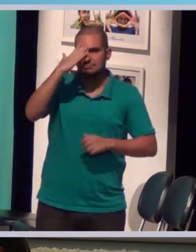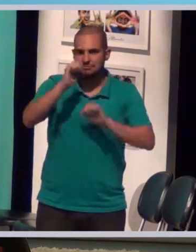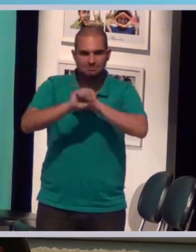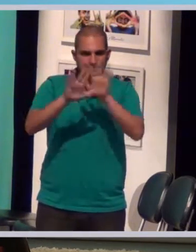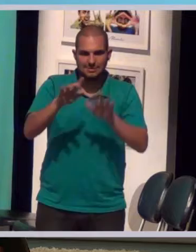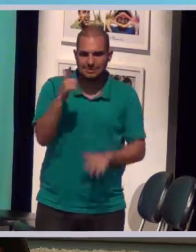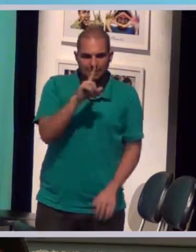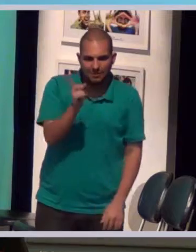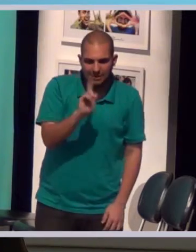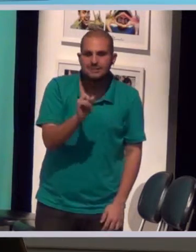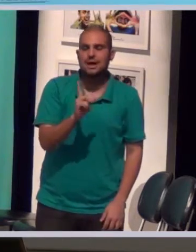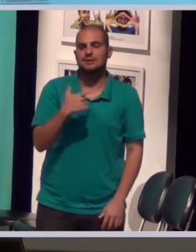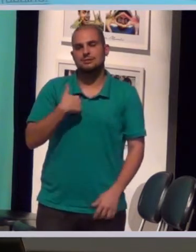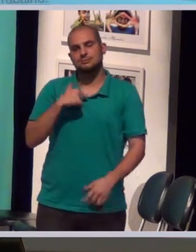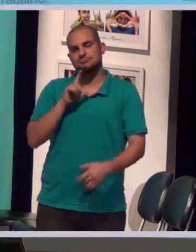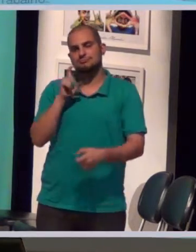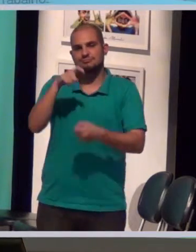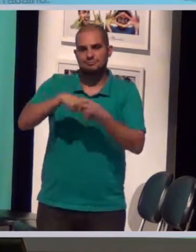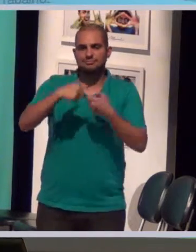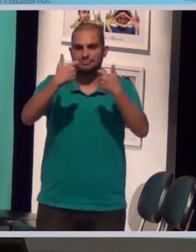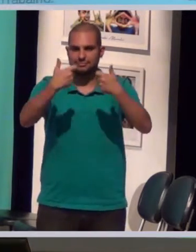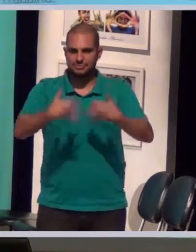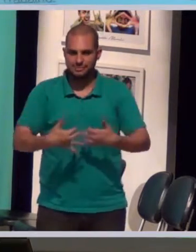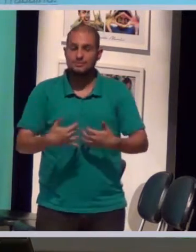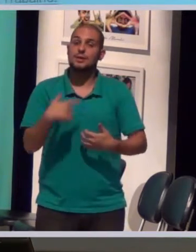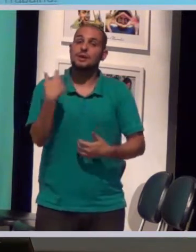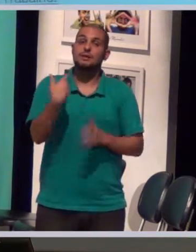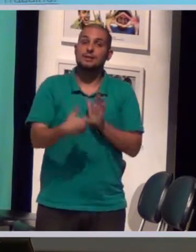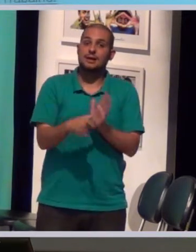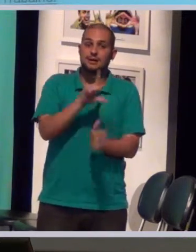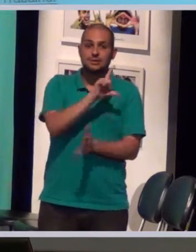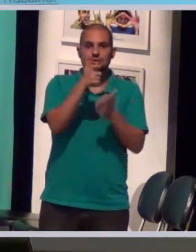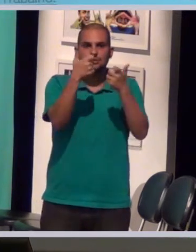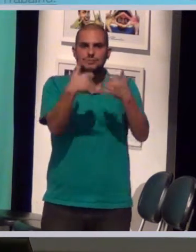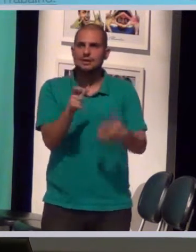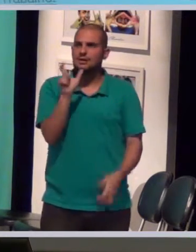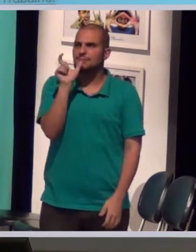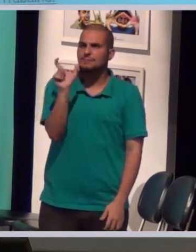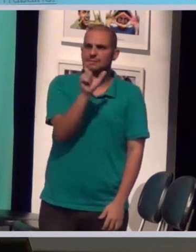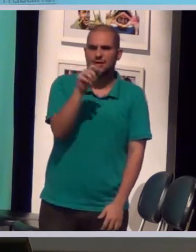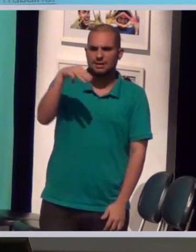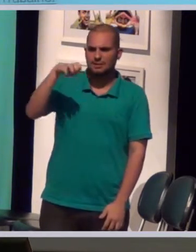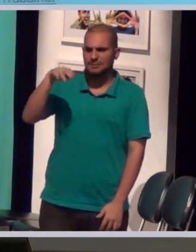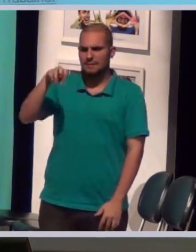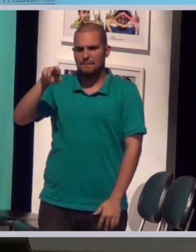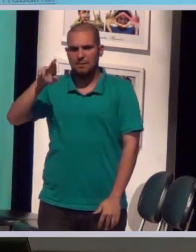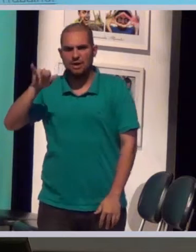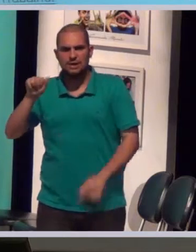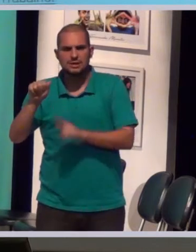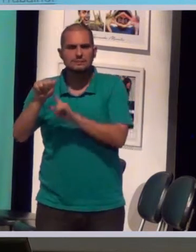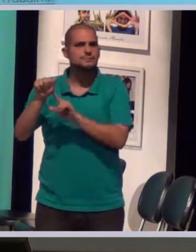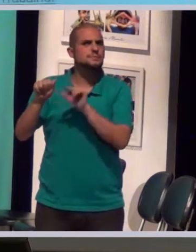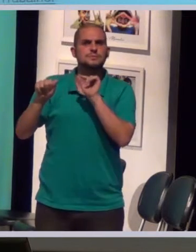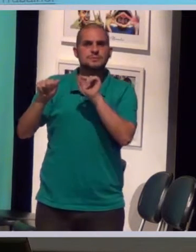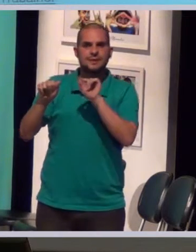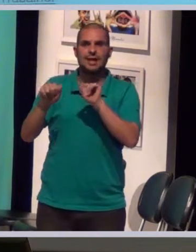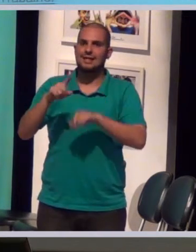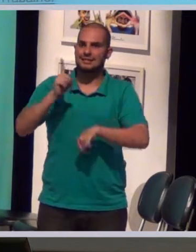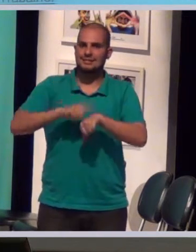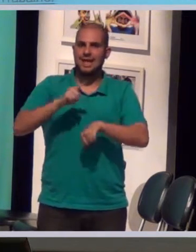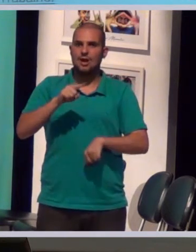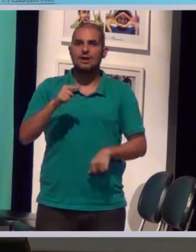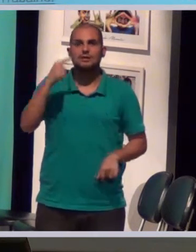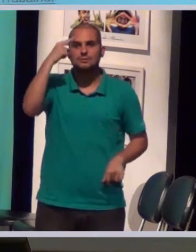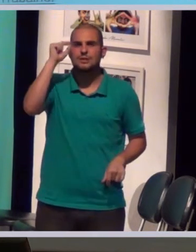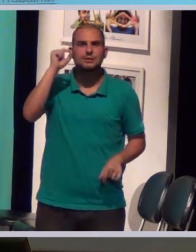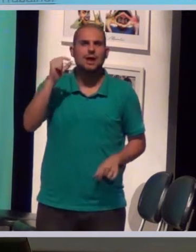né? Mas eu preciso explicar para vocês um pouco do que é isso. Porque quando a gente fala de memória, imediatamente a gente pensa em algo